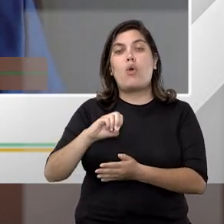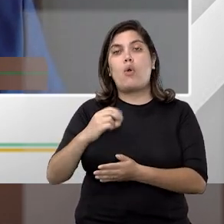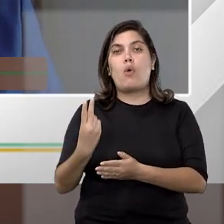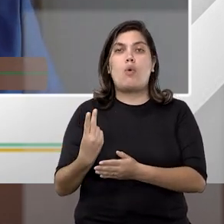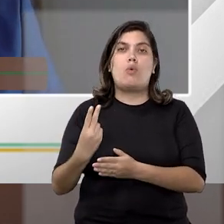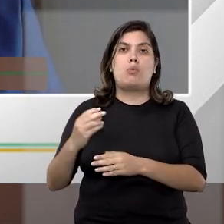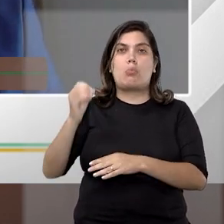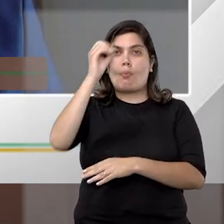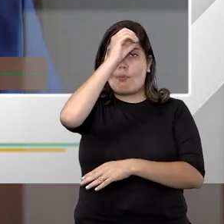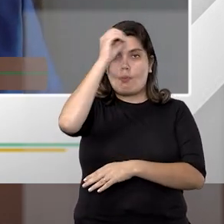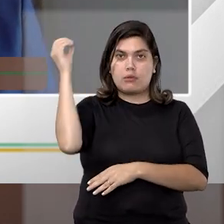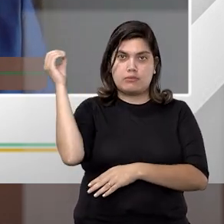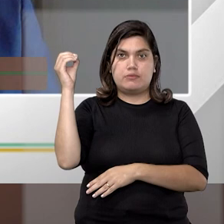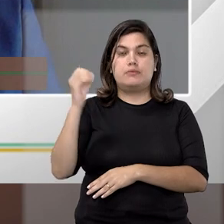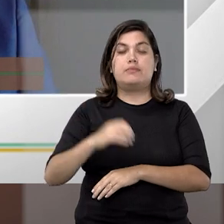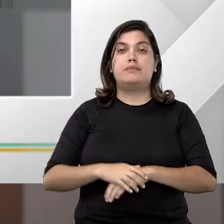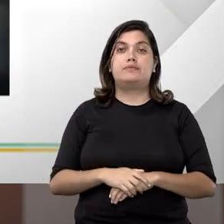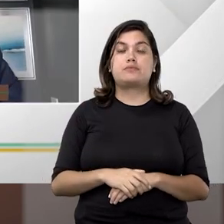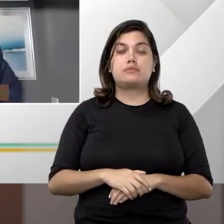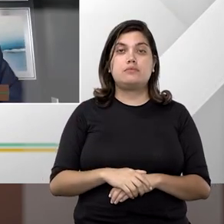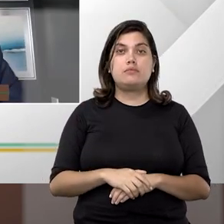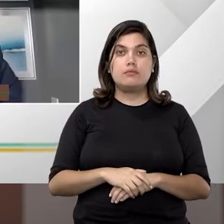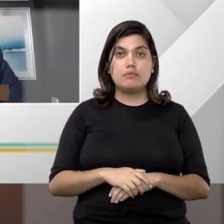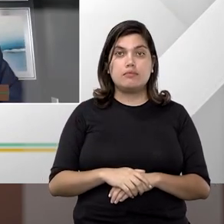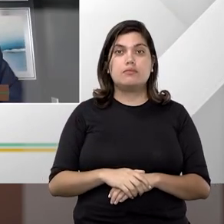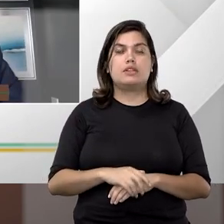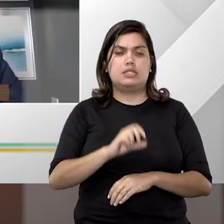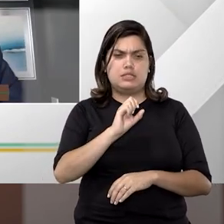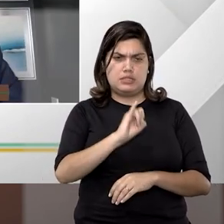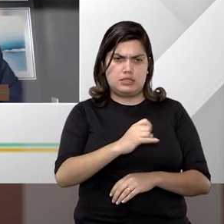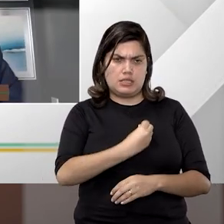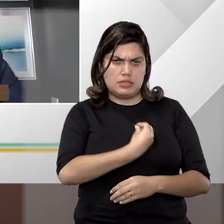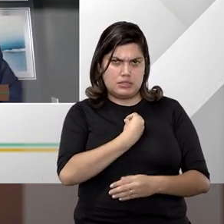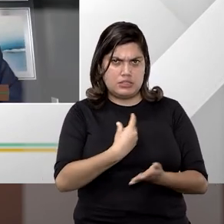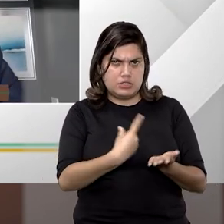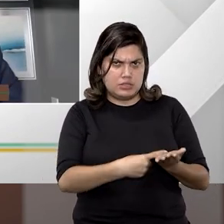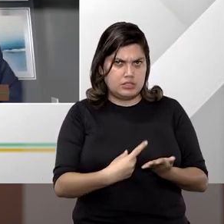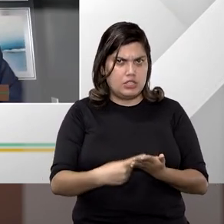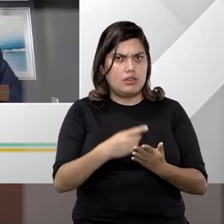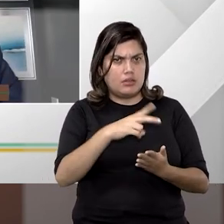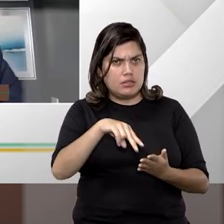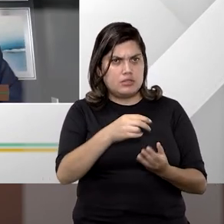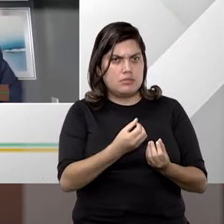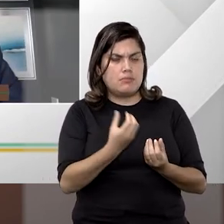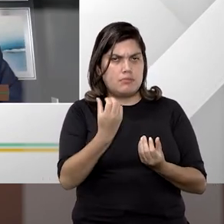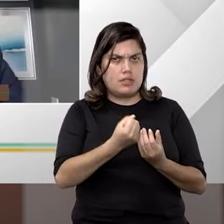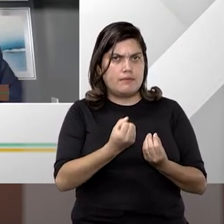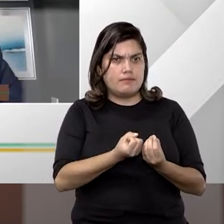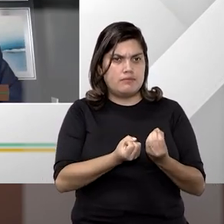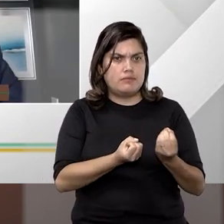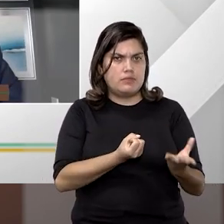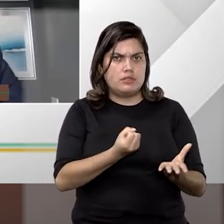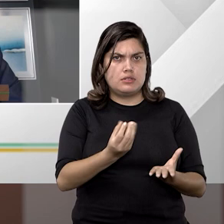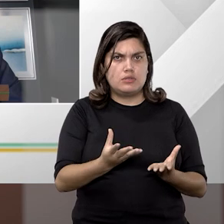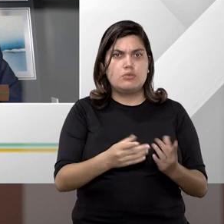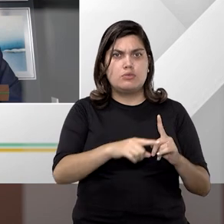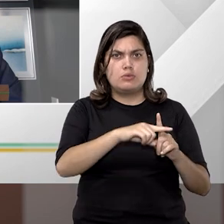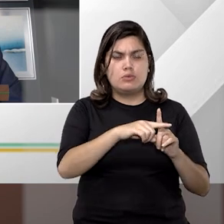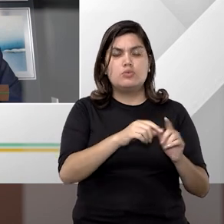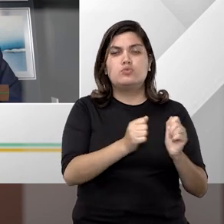condenação ou absolvição e quais são os requisitos nessa existem requisitos para a concessão desses benefícios